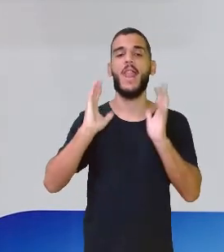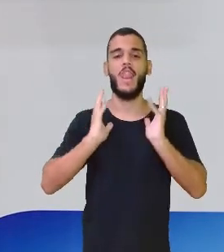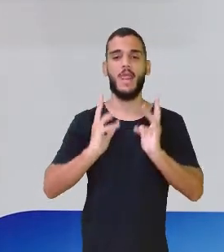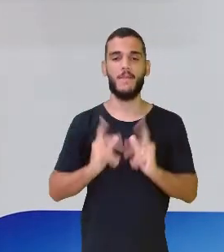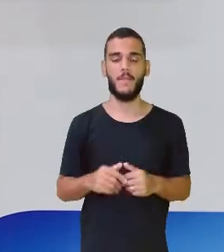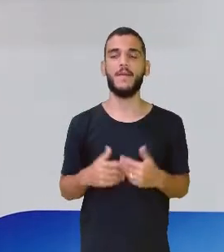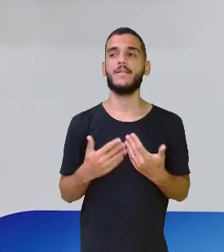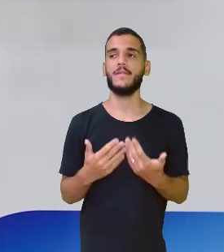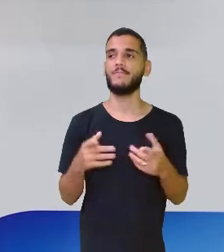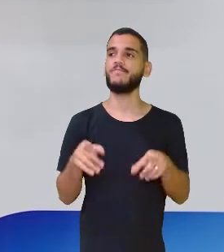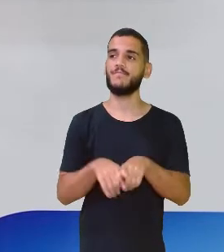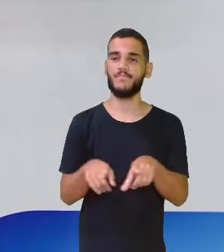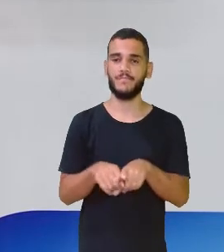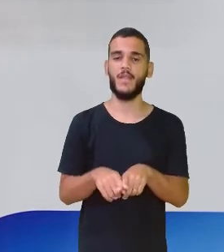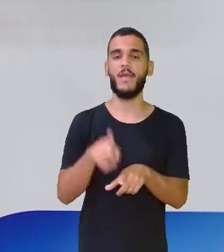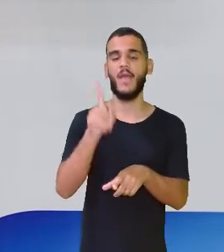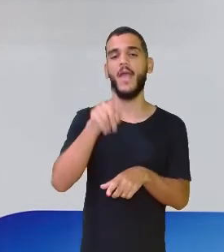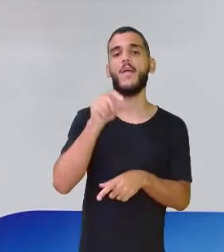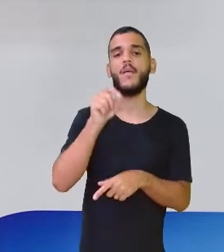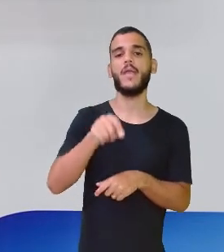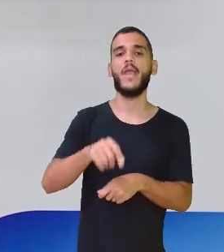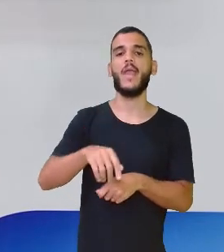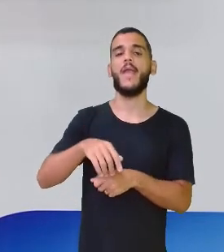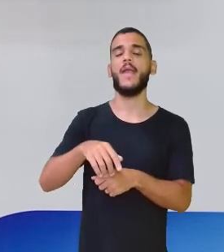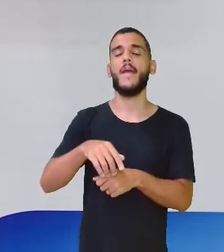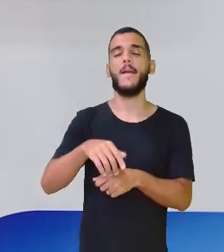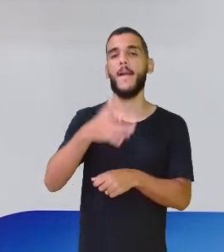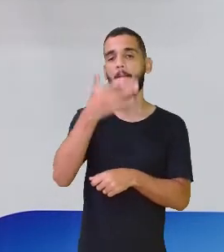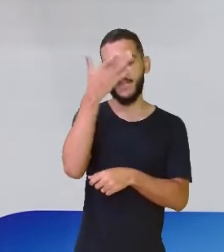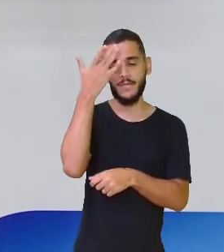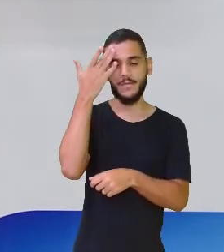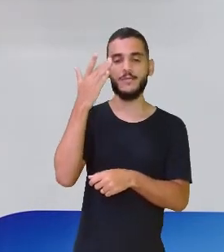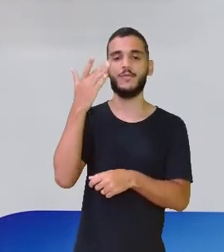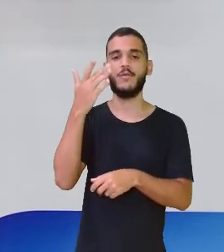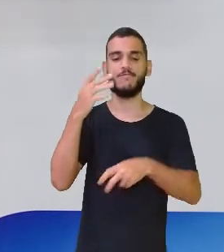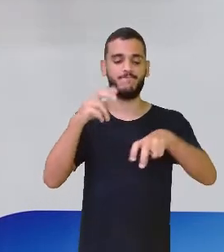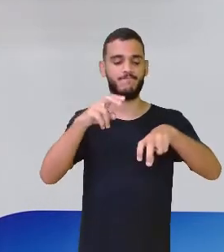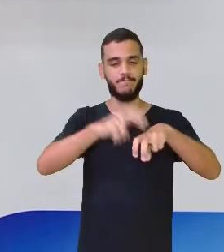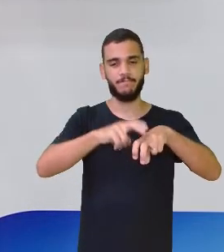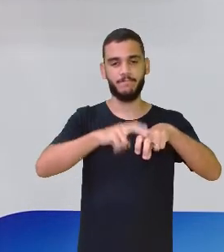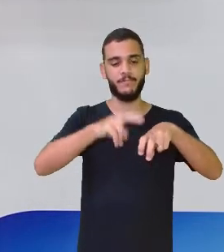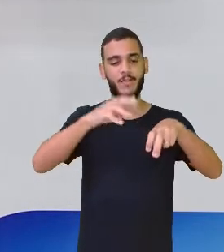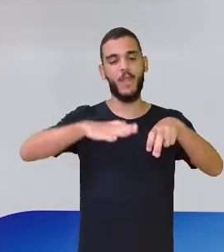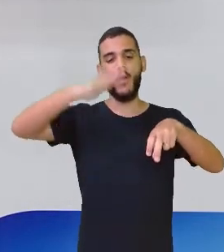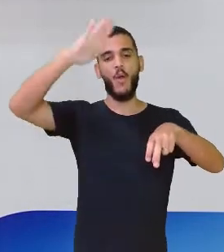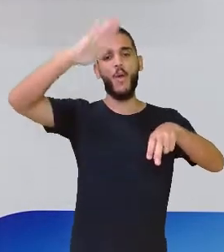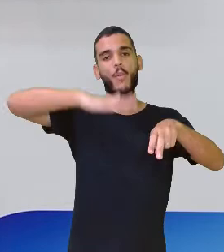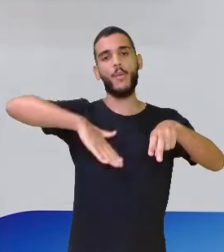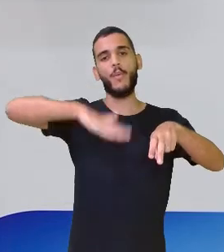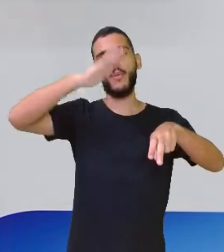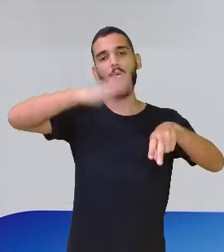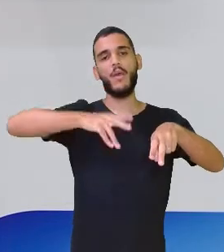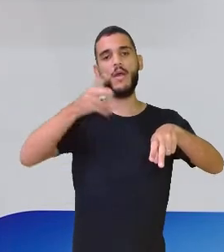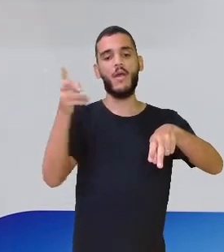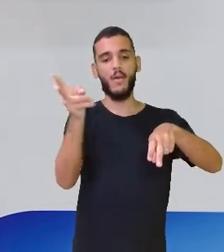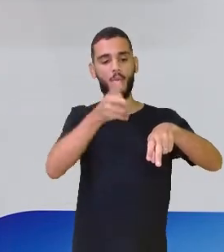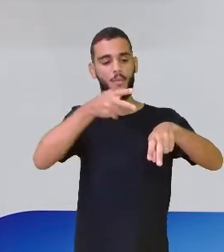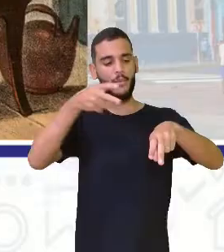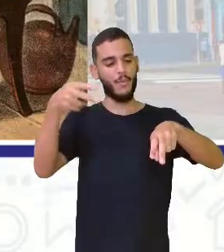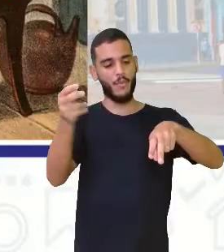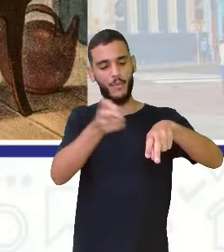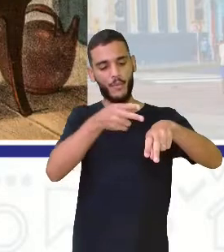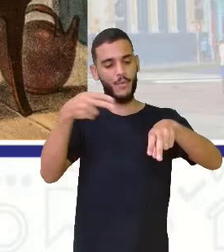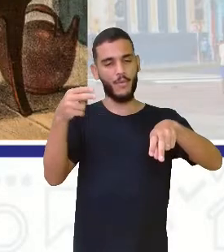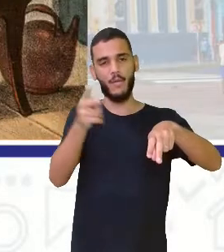é uma estrutura muito próxima, né? Ele tinha feito de palha também para abanar ali a senhora enquanto ela